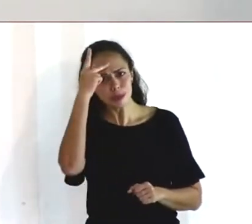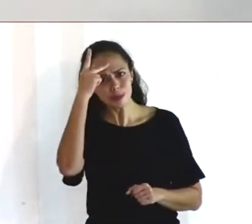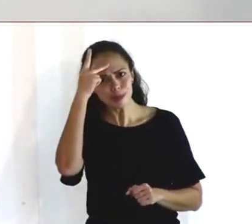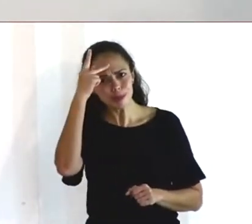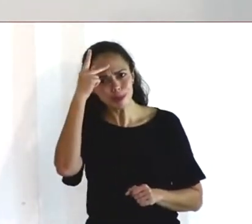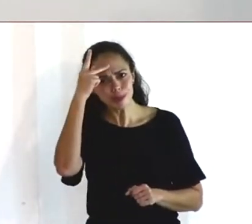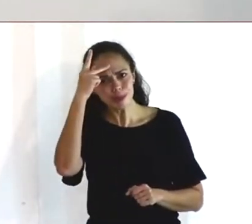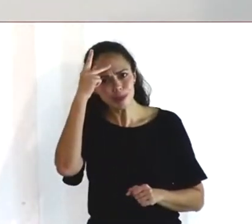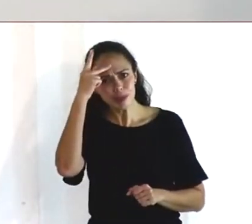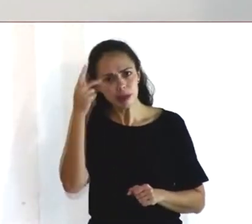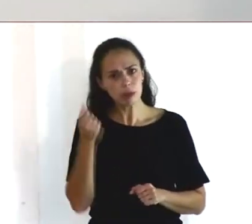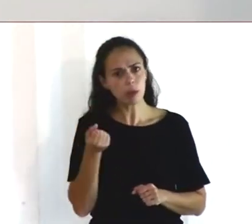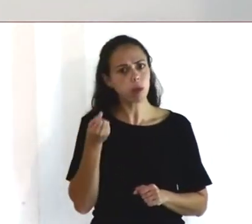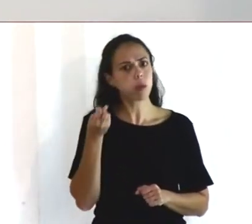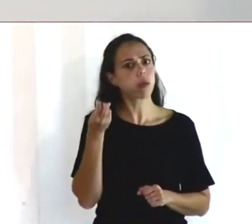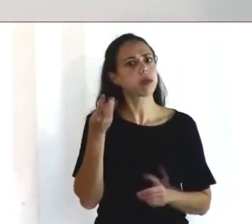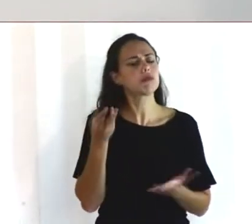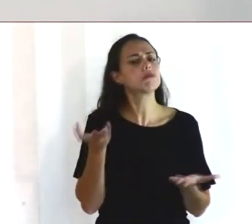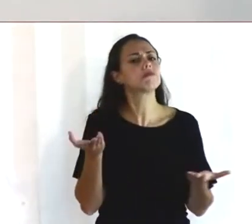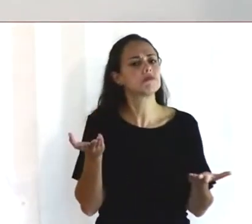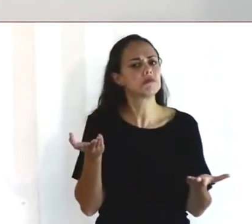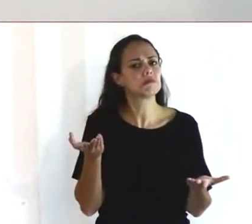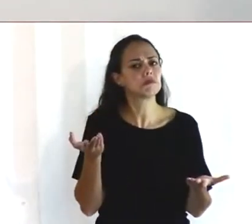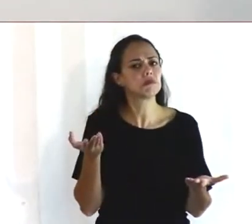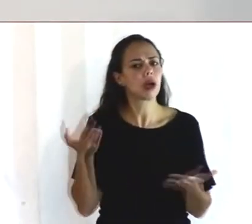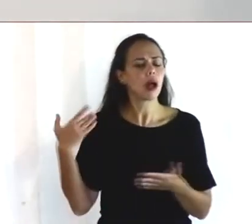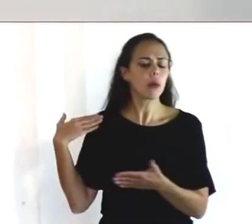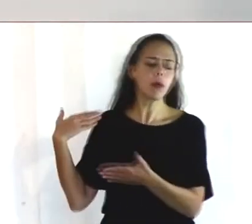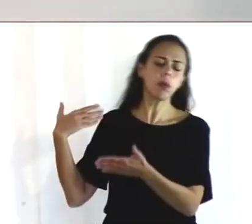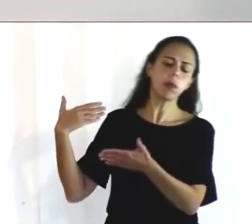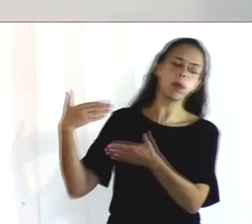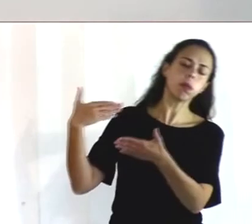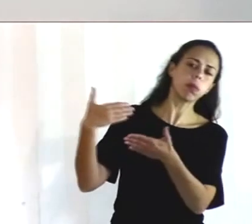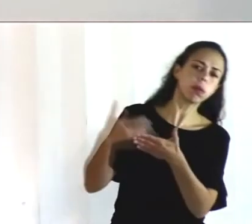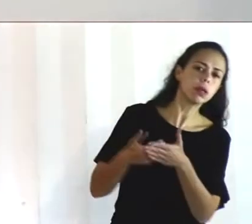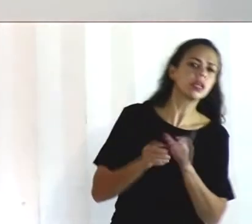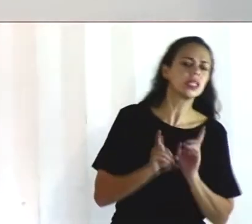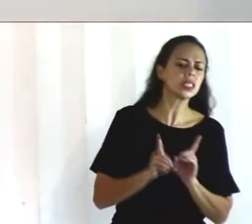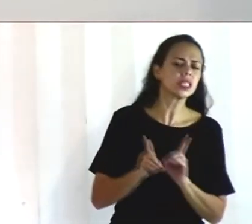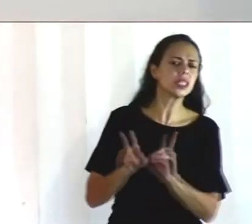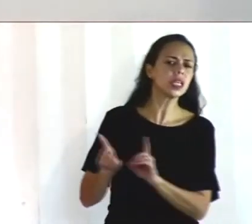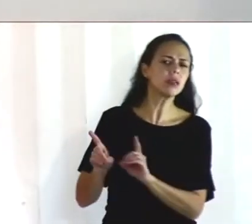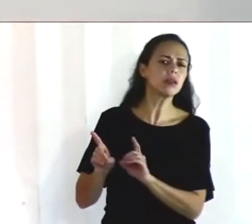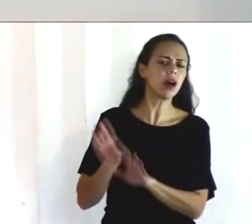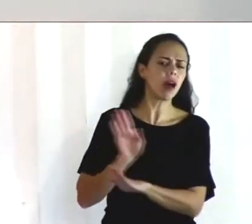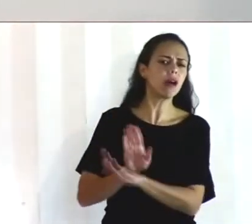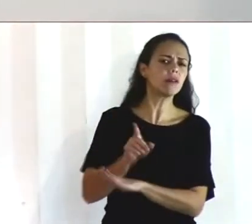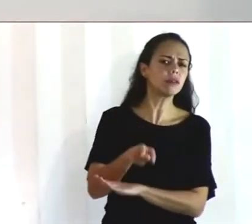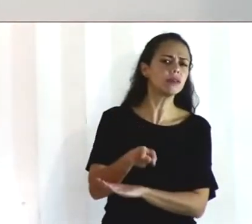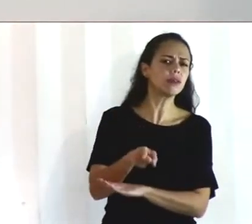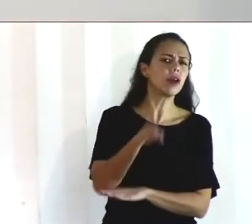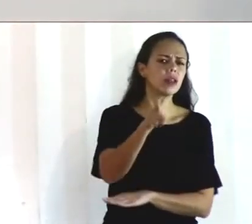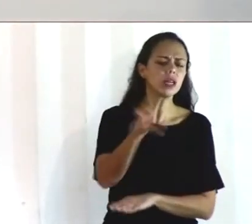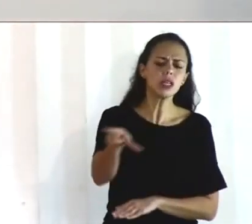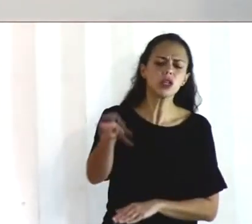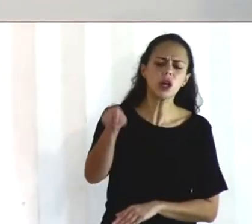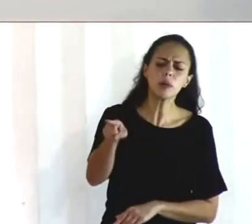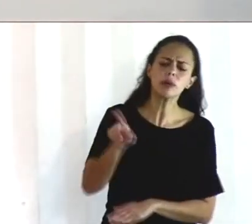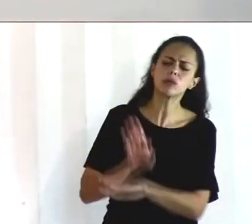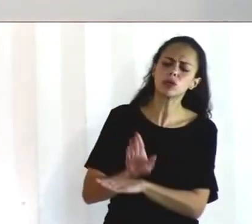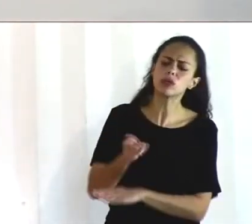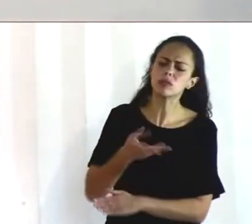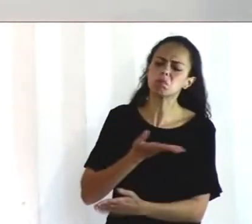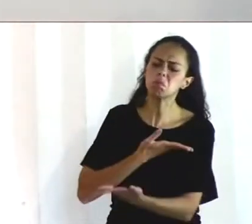nós já fizemos? Quantas pessoas nós tomamos pela mão e dissemos a elas, eu vou te ajudar, eu vou te conduzir no